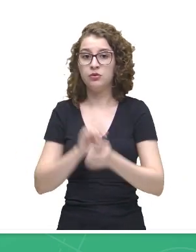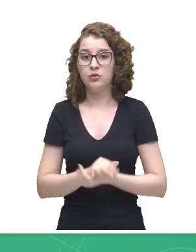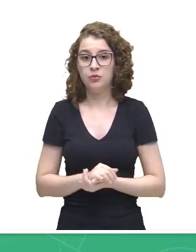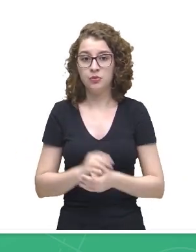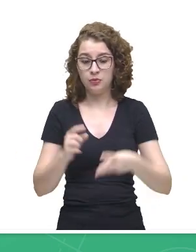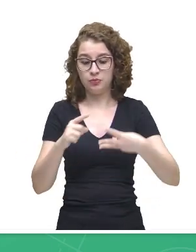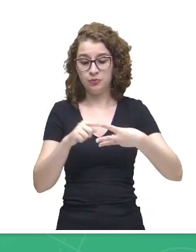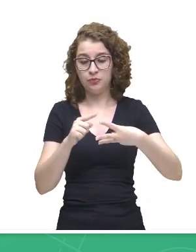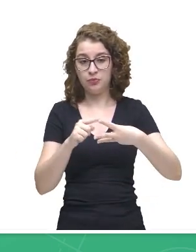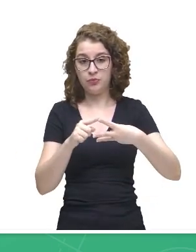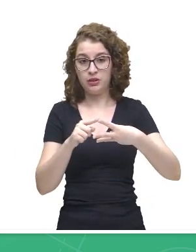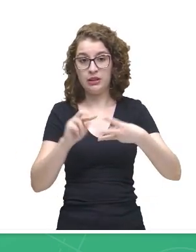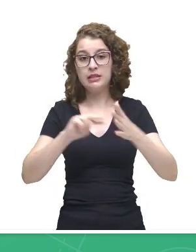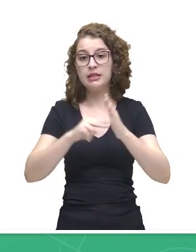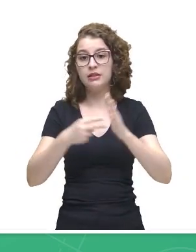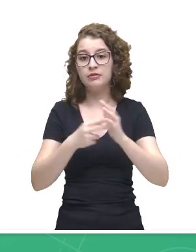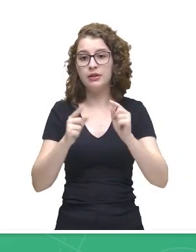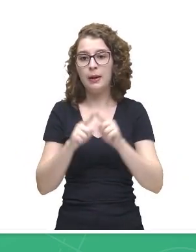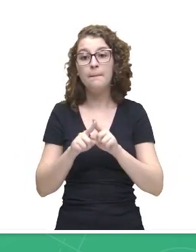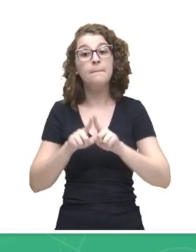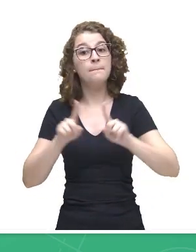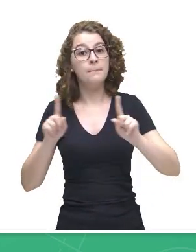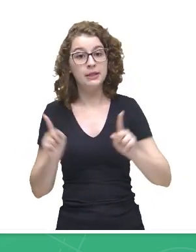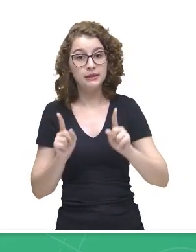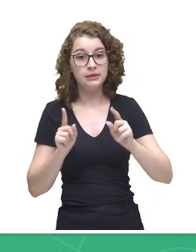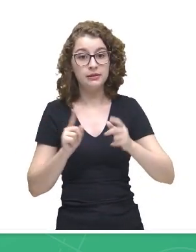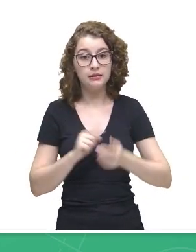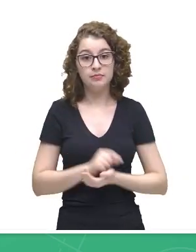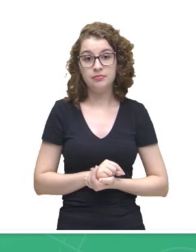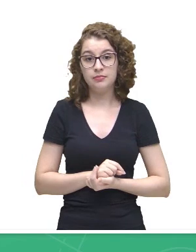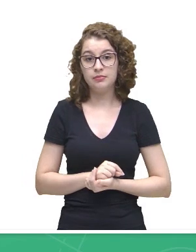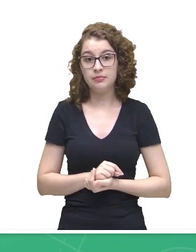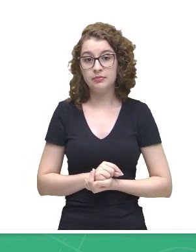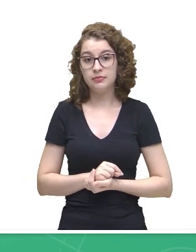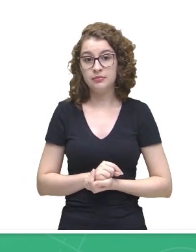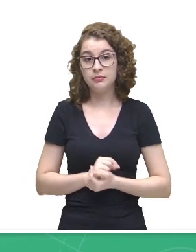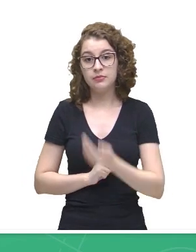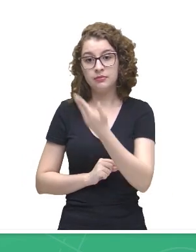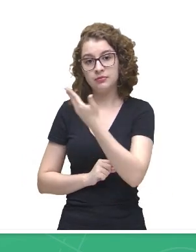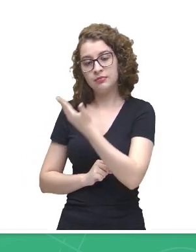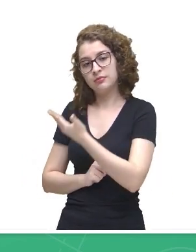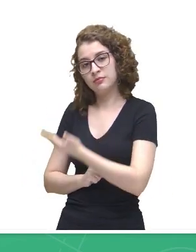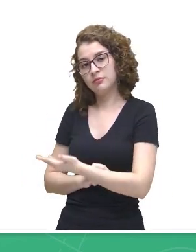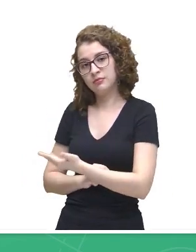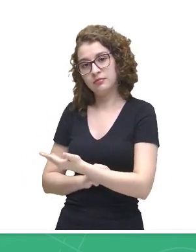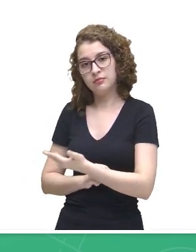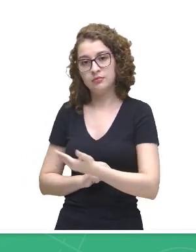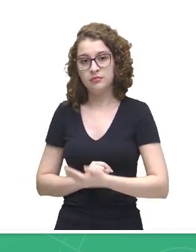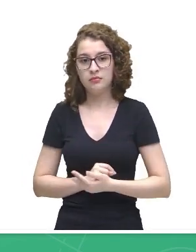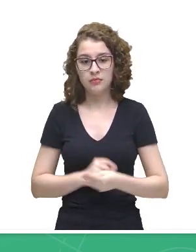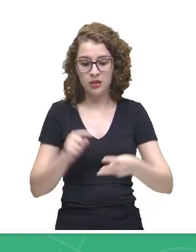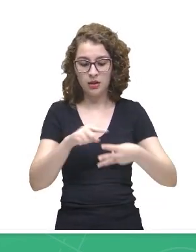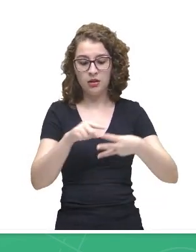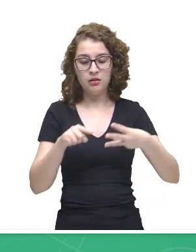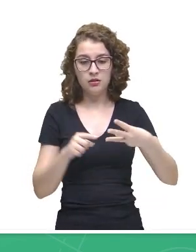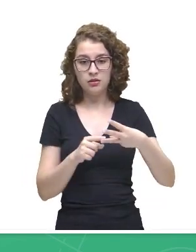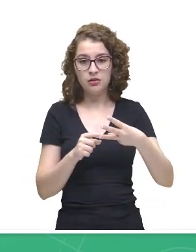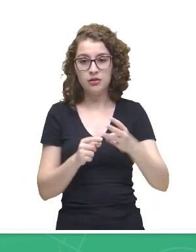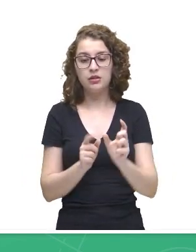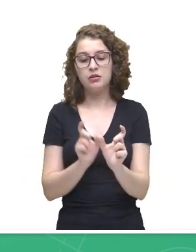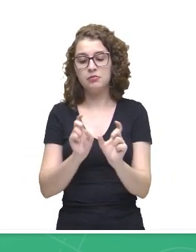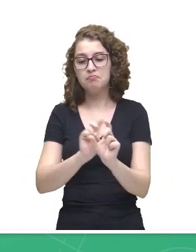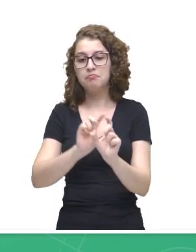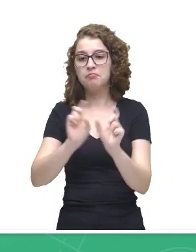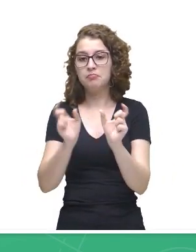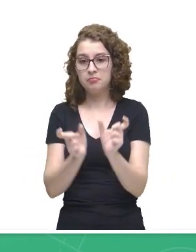o however, entretanto, e o nevertheless, não obstante, mesmo assim, mas são sinônimos. Todos querem dizer a mesma